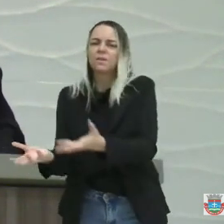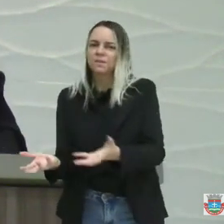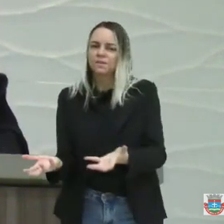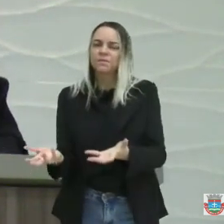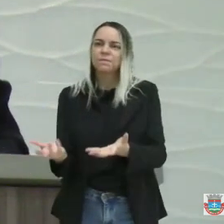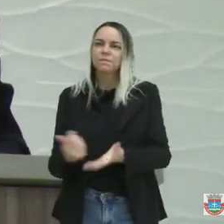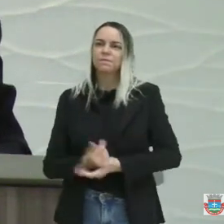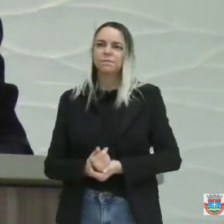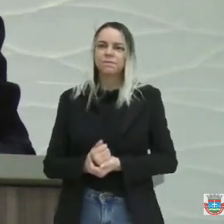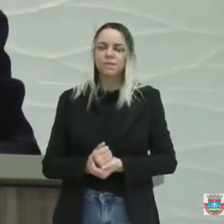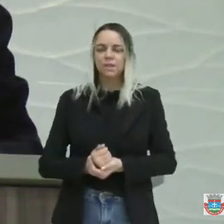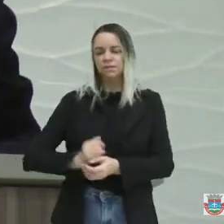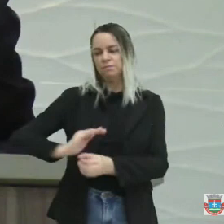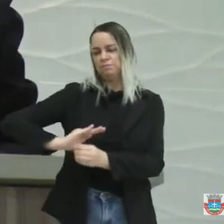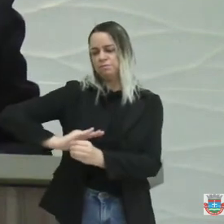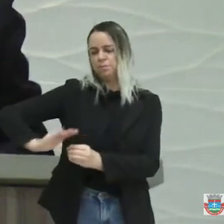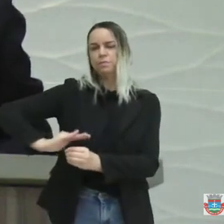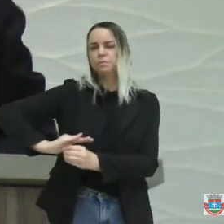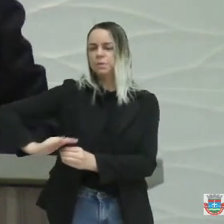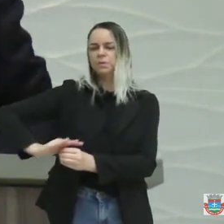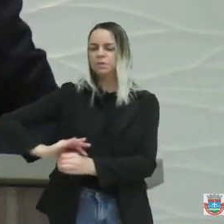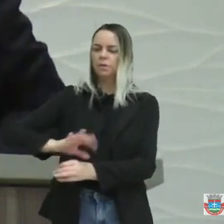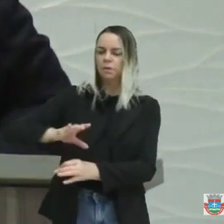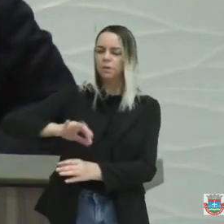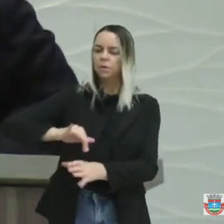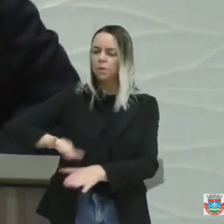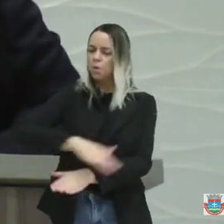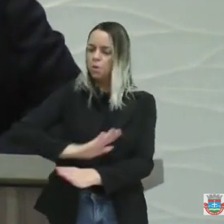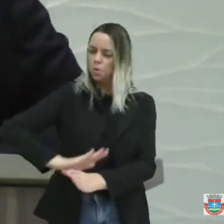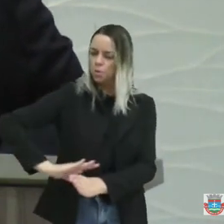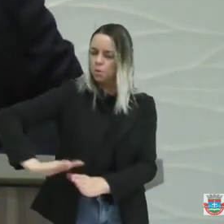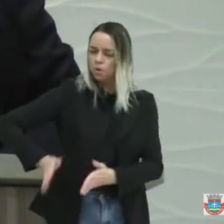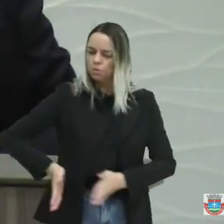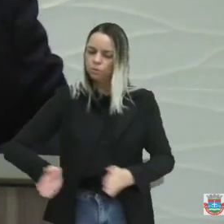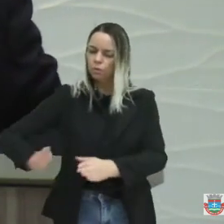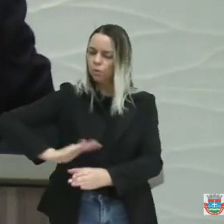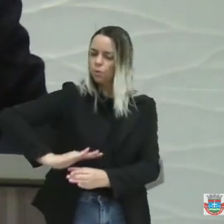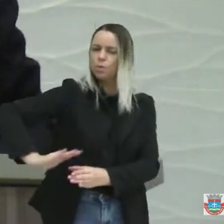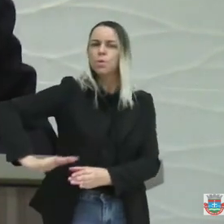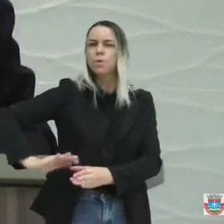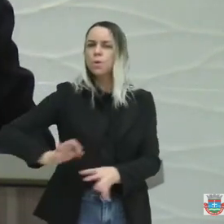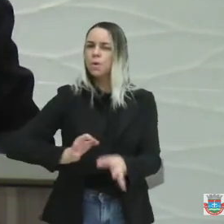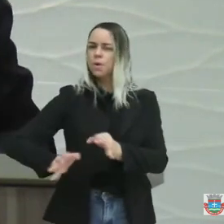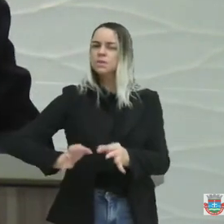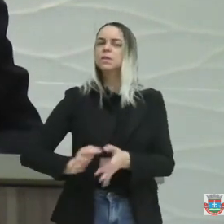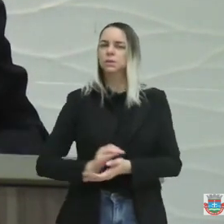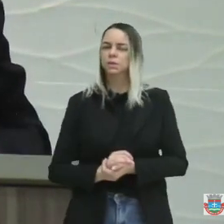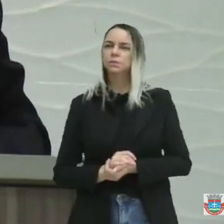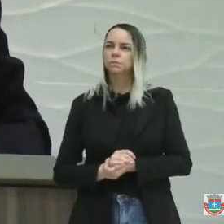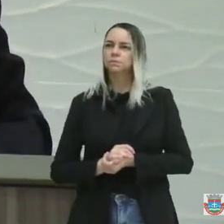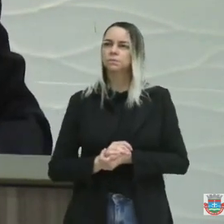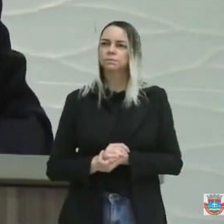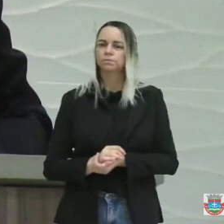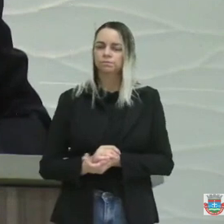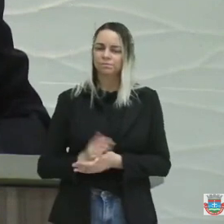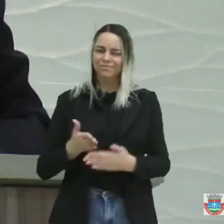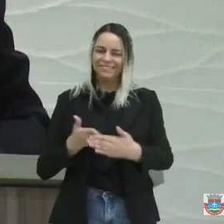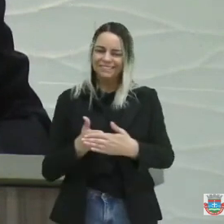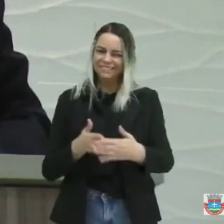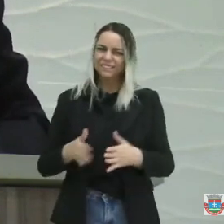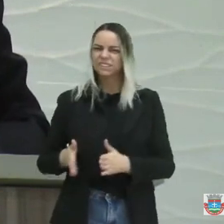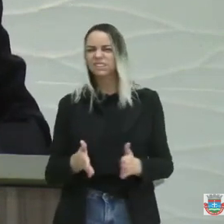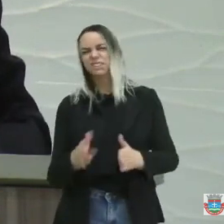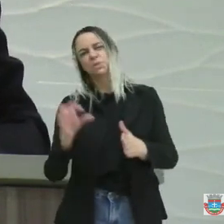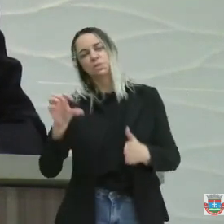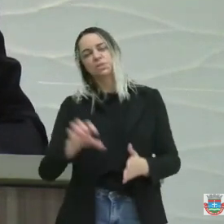um tapa-buraco lá no corredor ali de Geraldo Pacheco, que estava intransitável, e